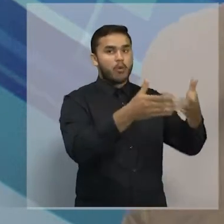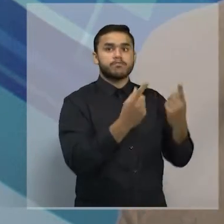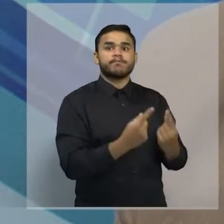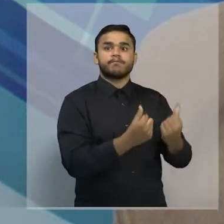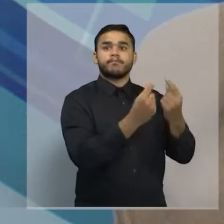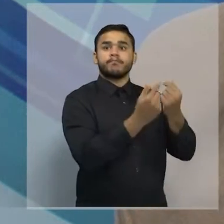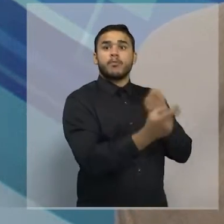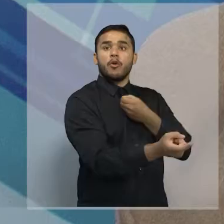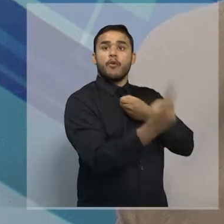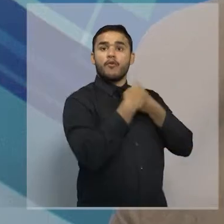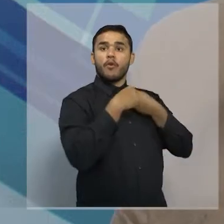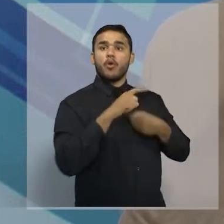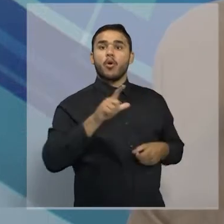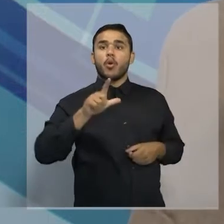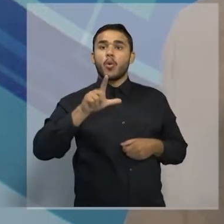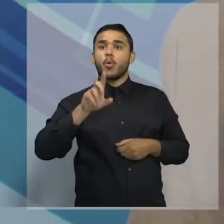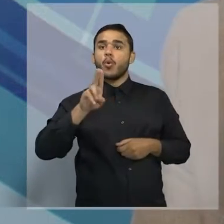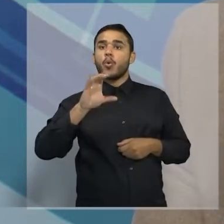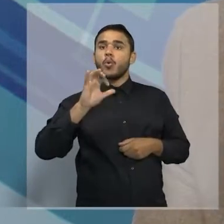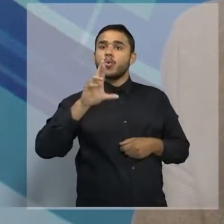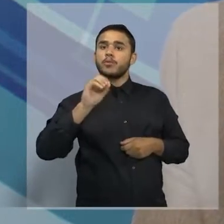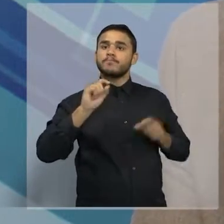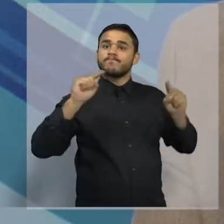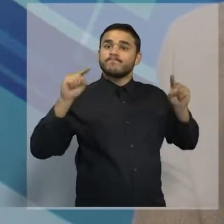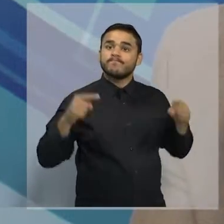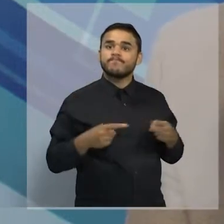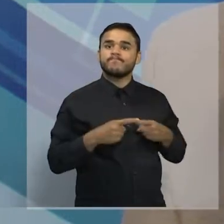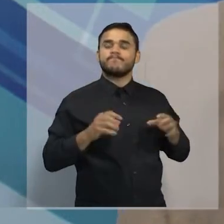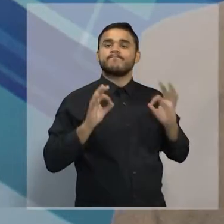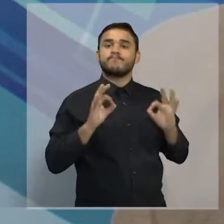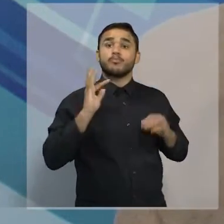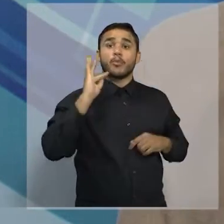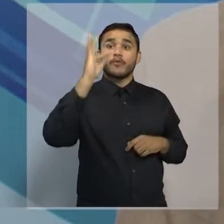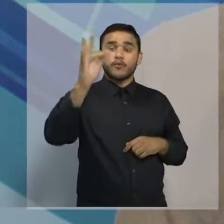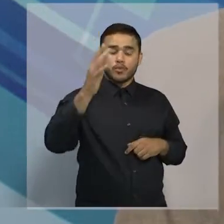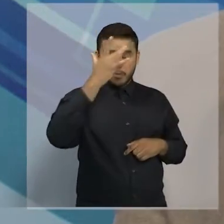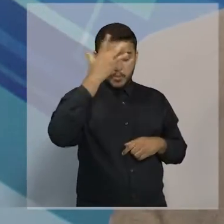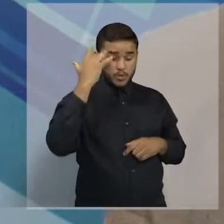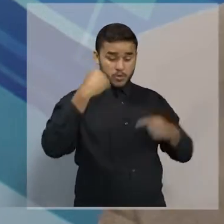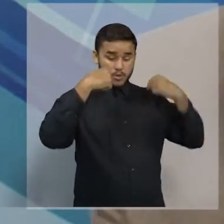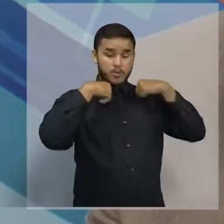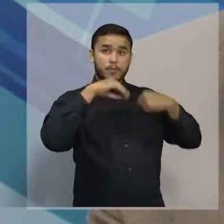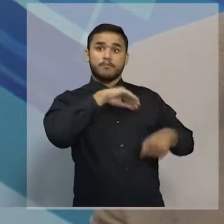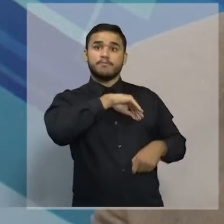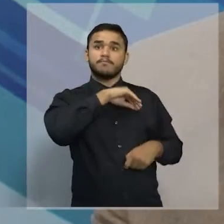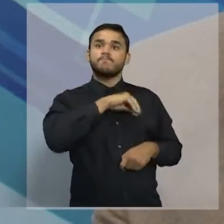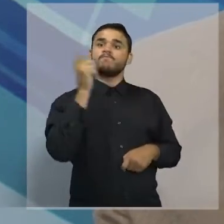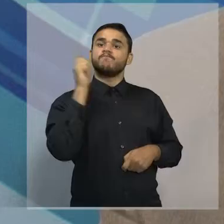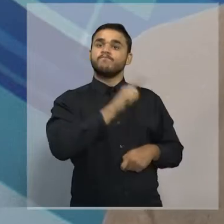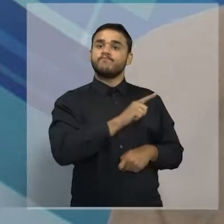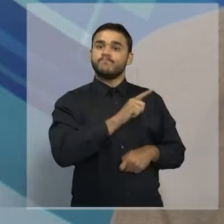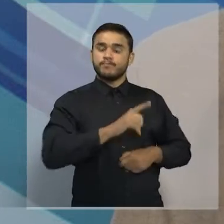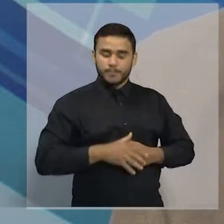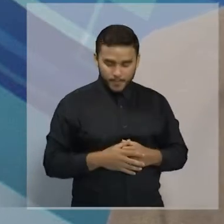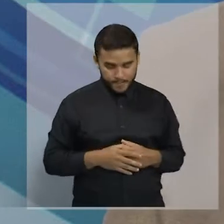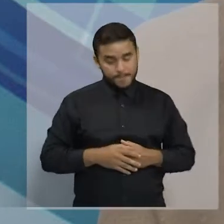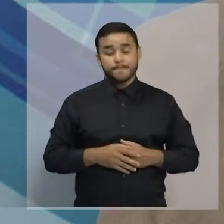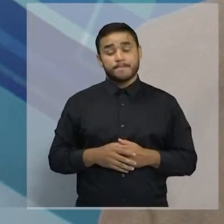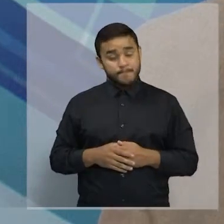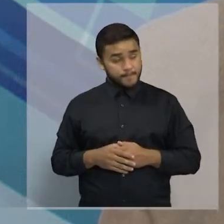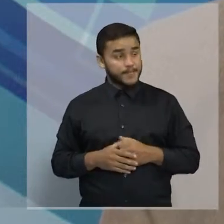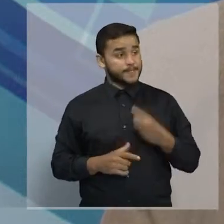vai ter um retorno mais longo, mas vai casar com a necessidade futura desse. Então, o terceiro pilar, o